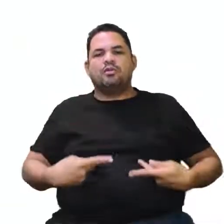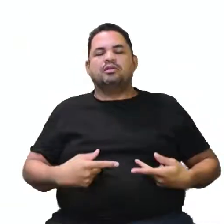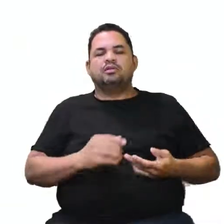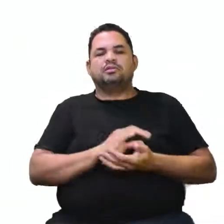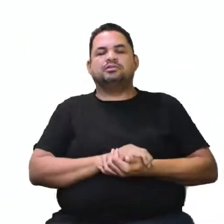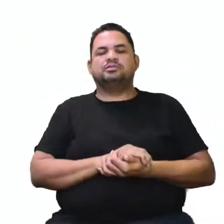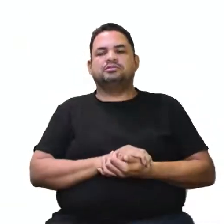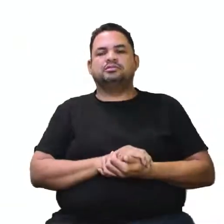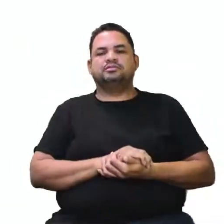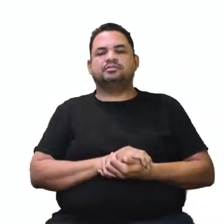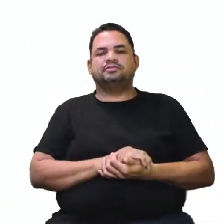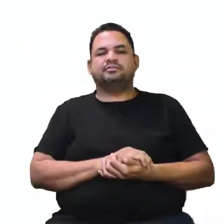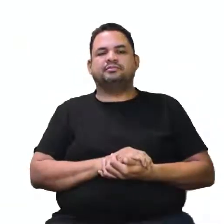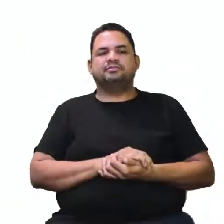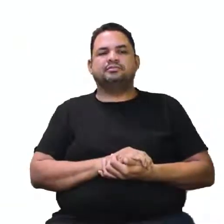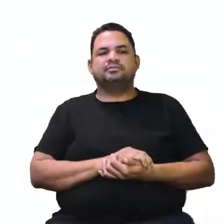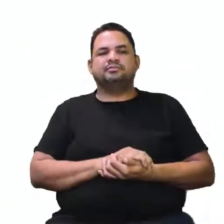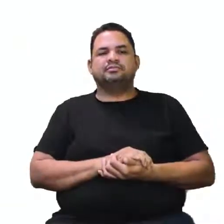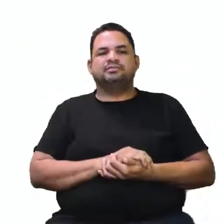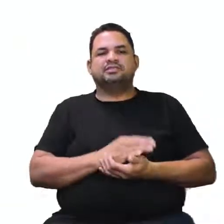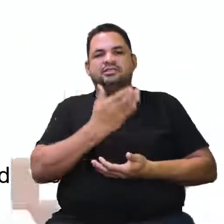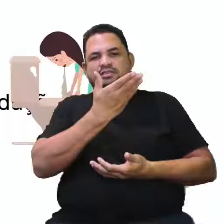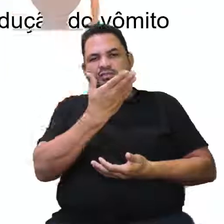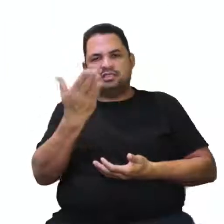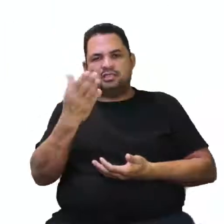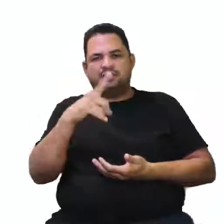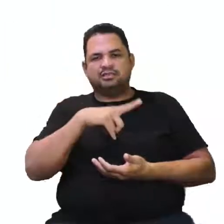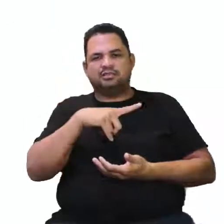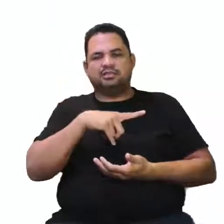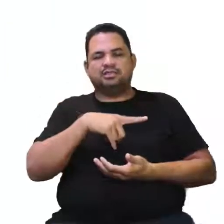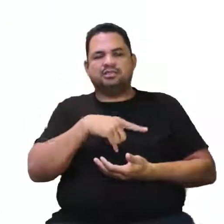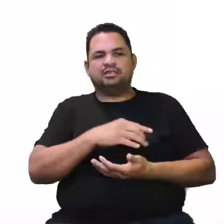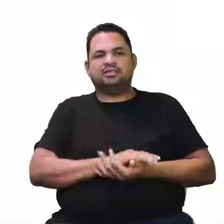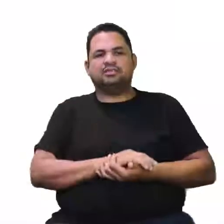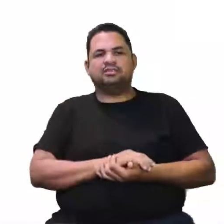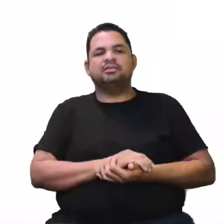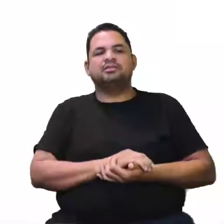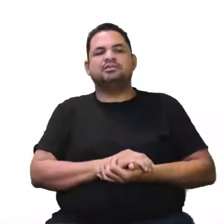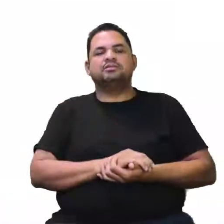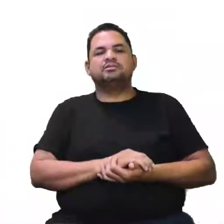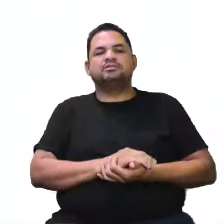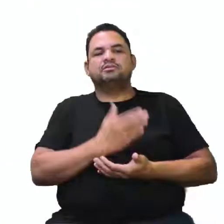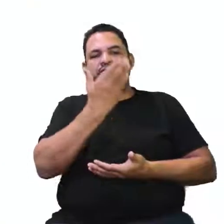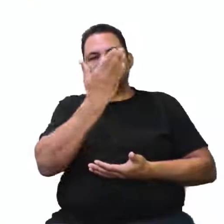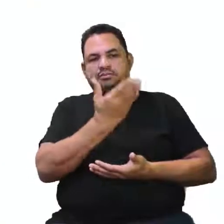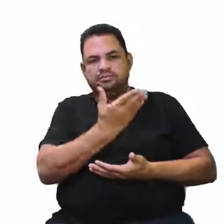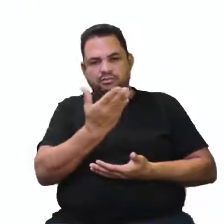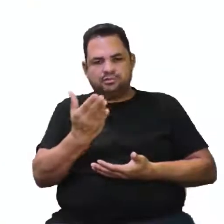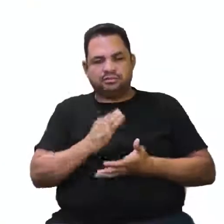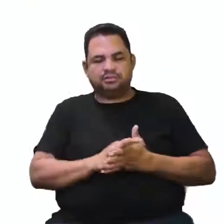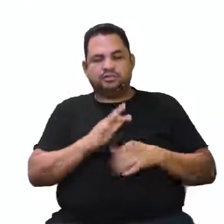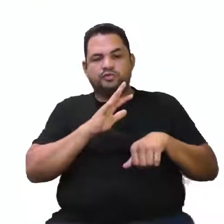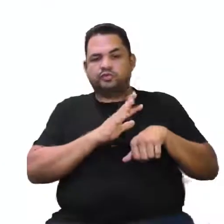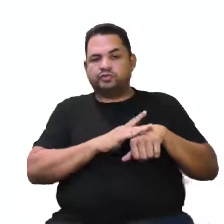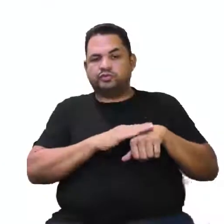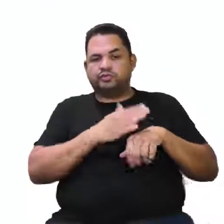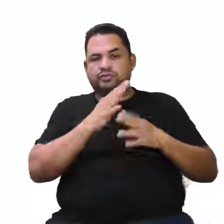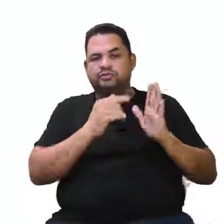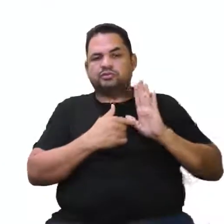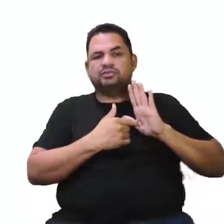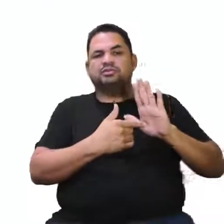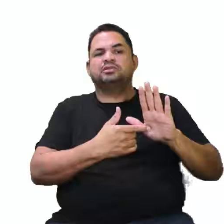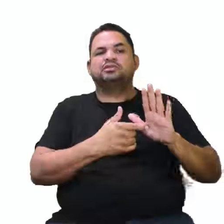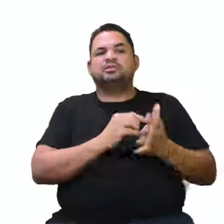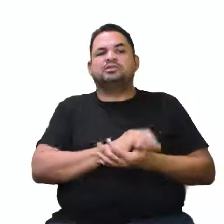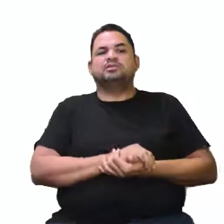né? Tipo o transtorno ali, a vigorexia, né? Anorexia, bulimia, que são esses aí. Isso, essas